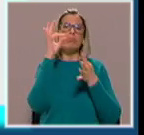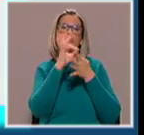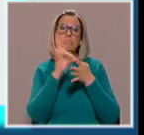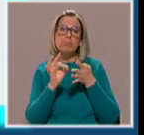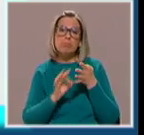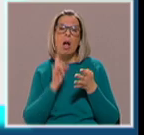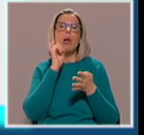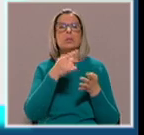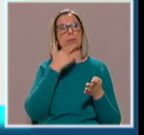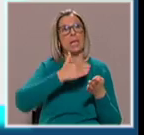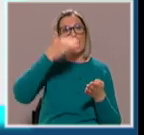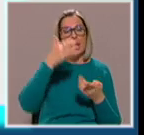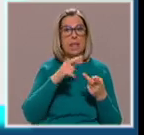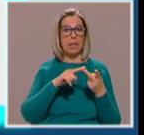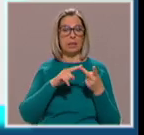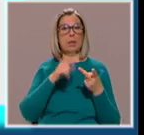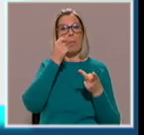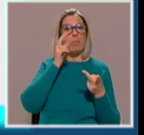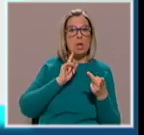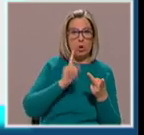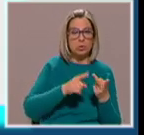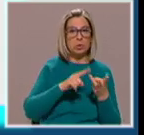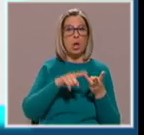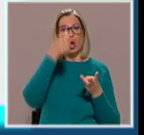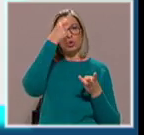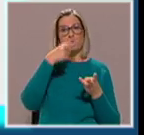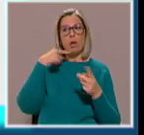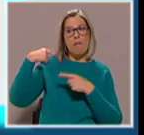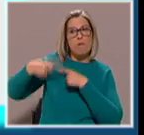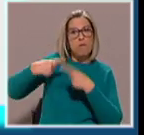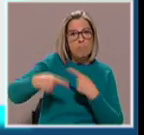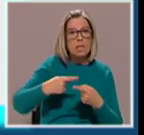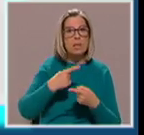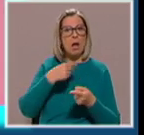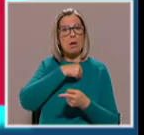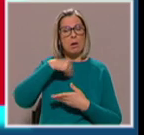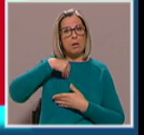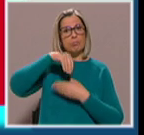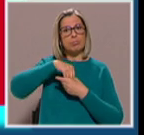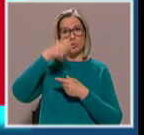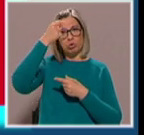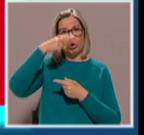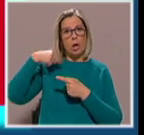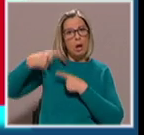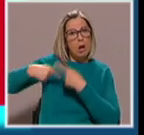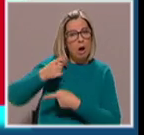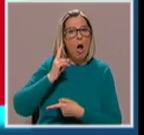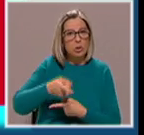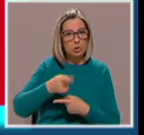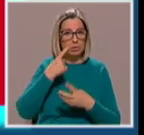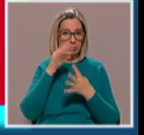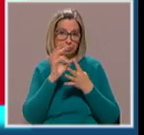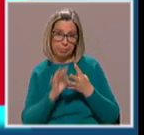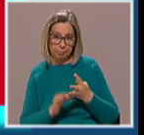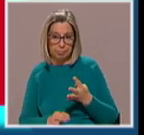fatores, tais como a idade, o género, o historial clínico e familiar, entre outros. A única pessoa cujas